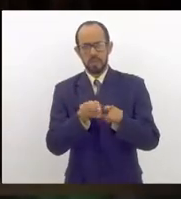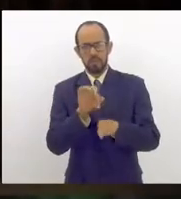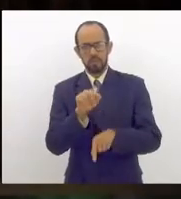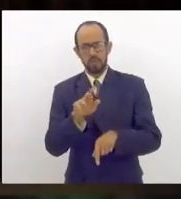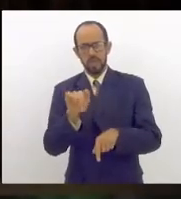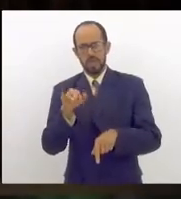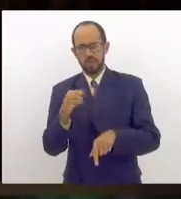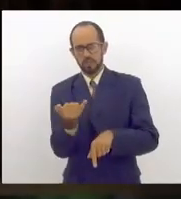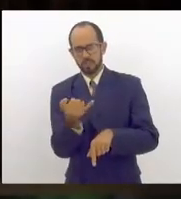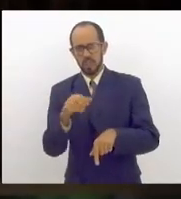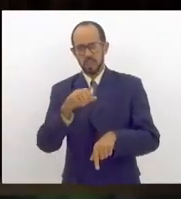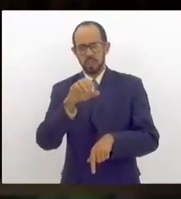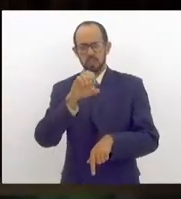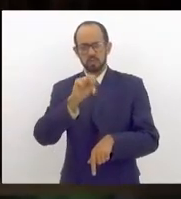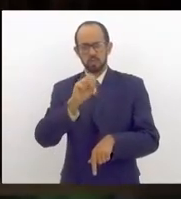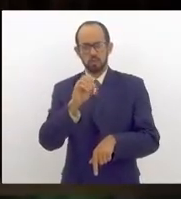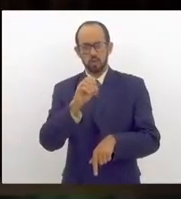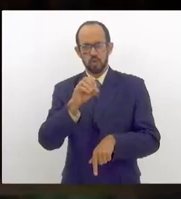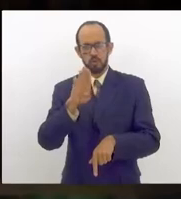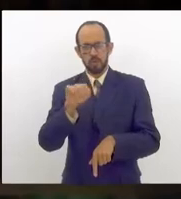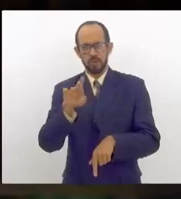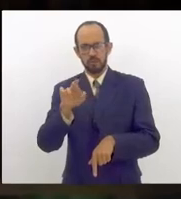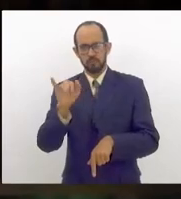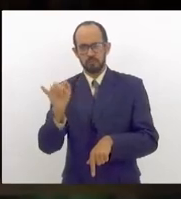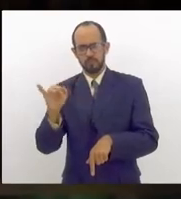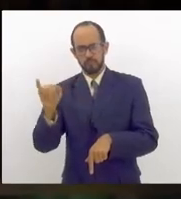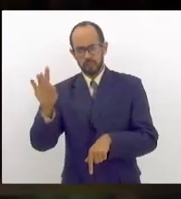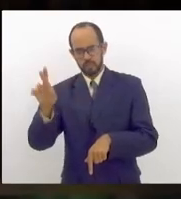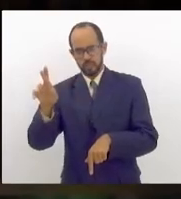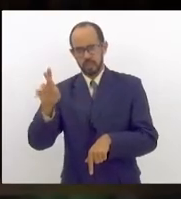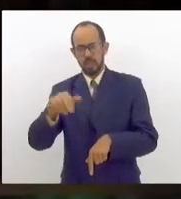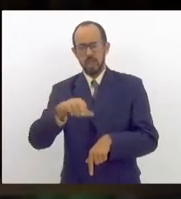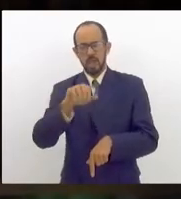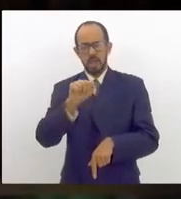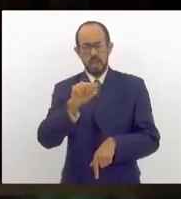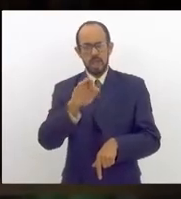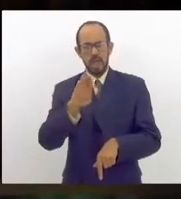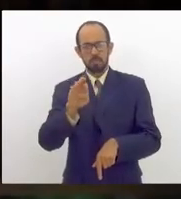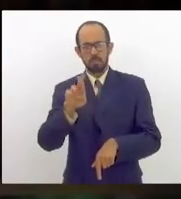aferjir abra fim abraço